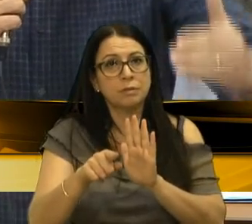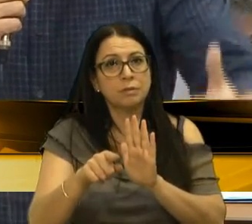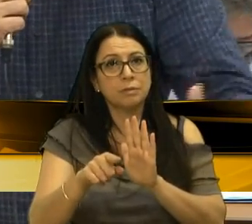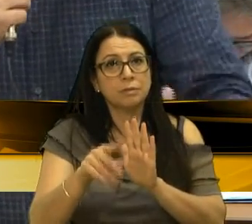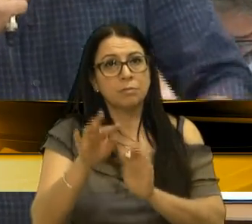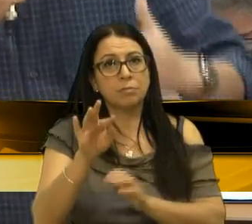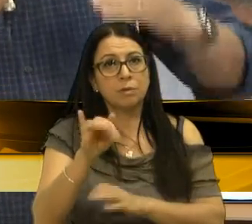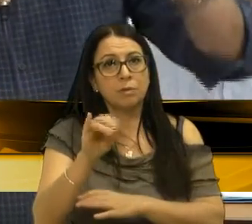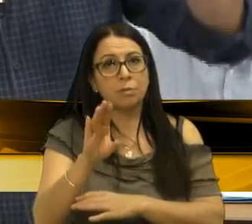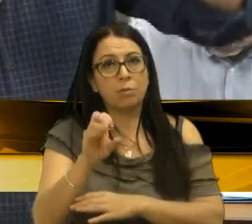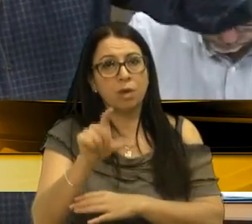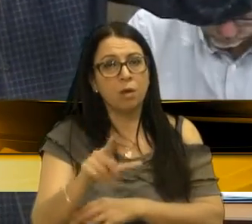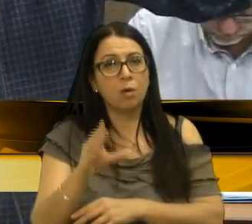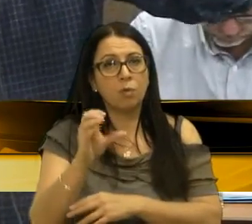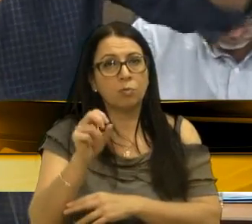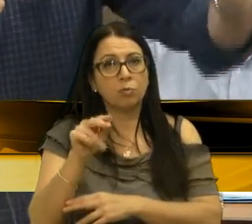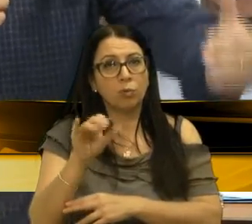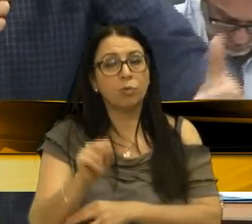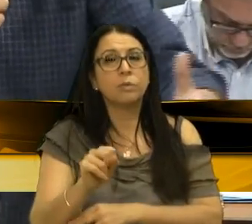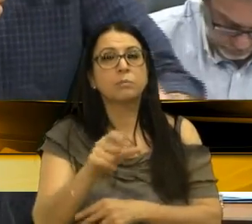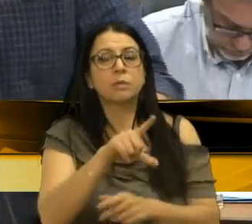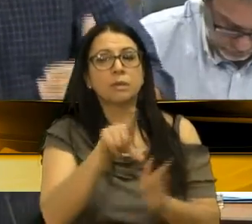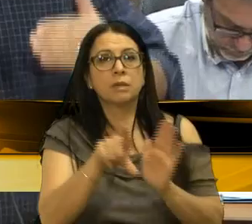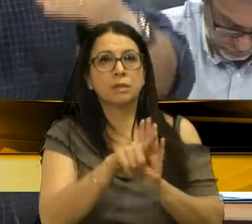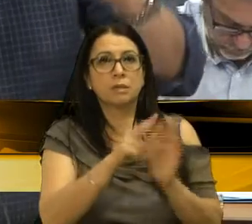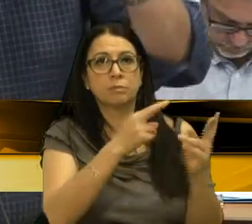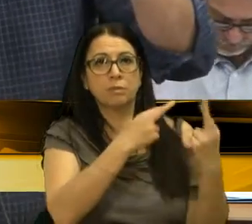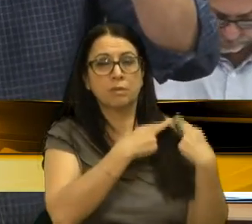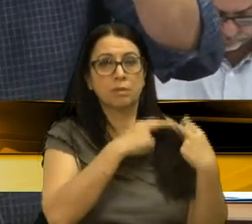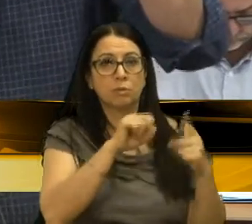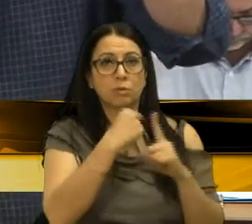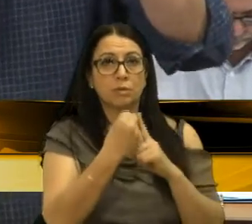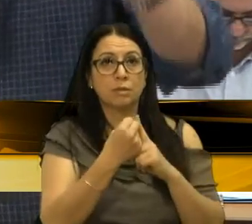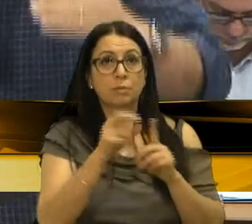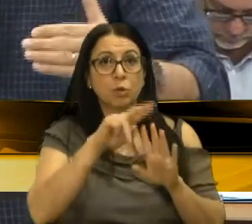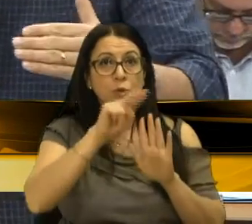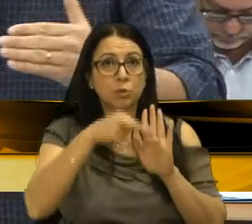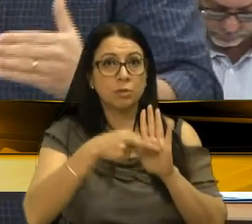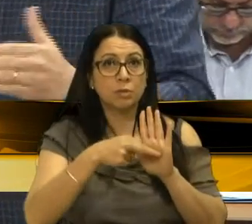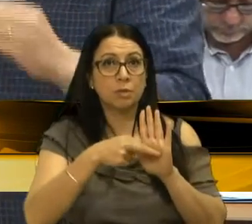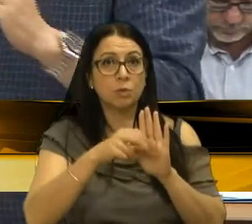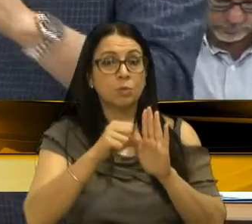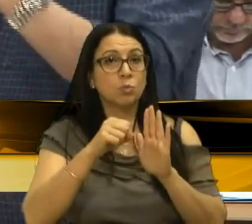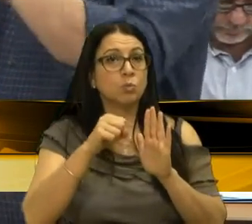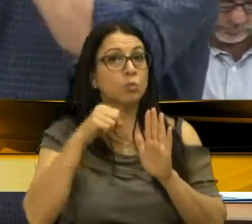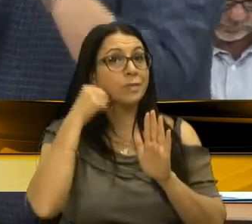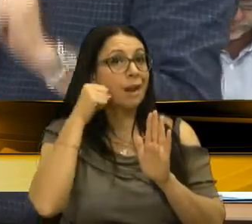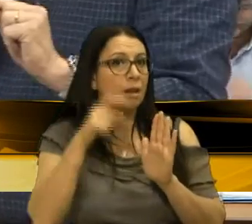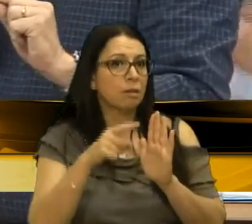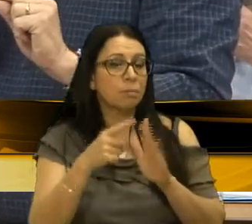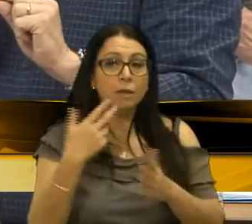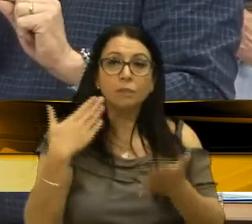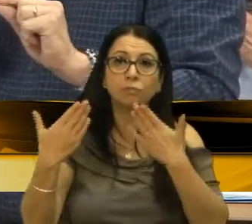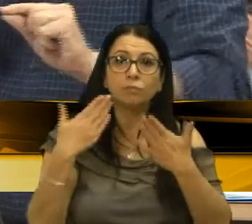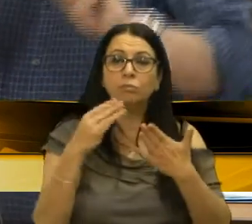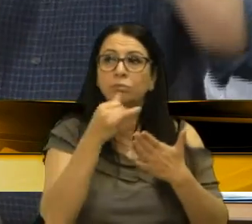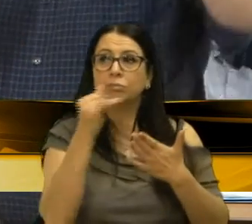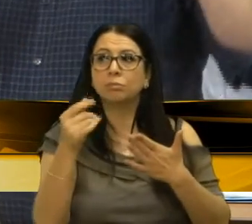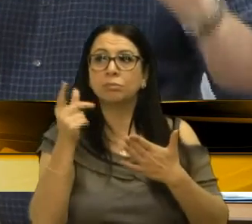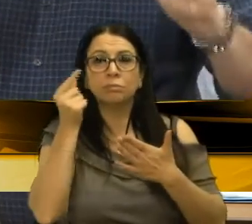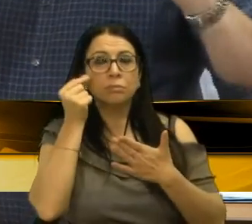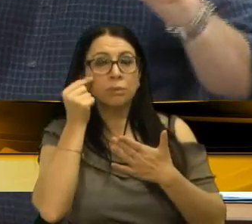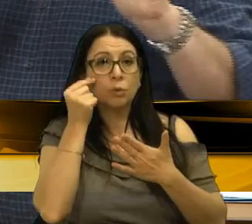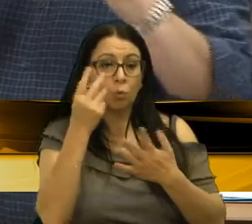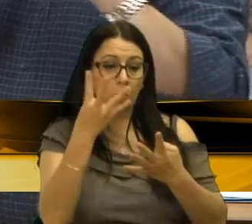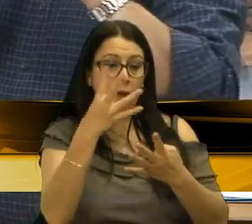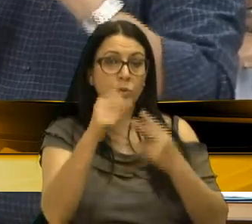de contas, pela lei de responsabilidade fiscal, pelas resoluções do Senado. Mas se formos comparar, vereador Eloy, com os